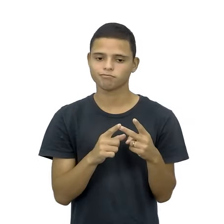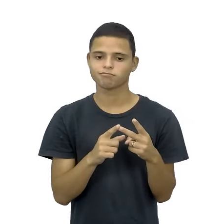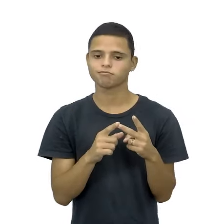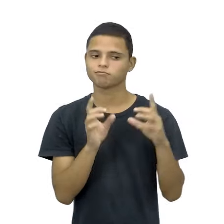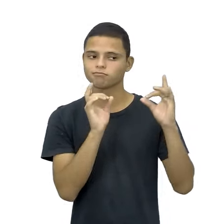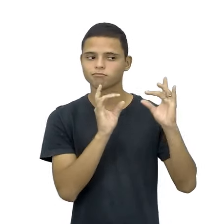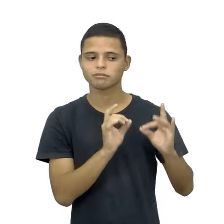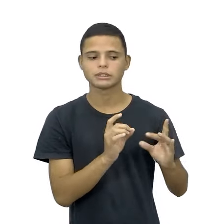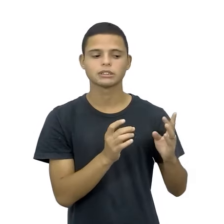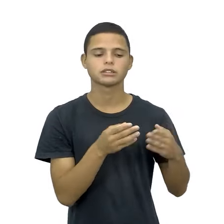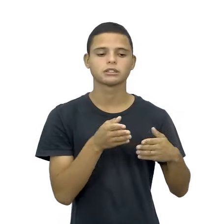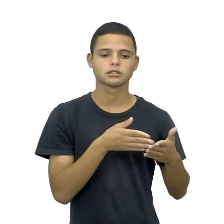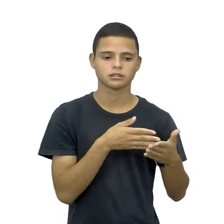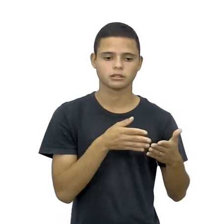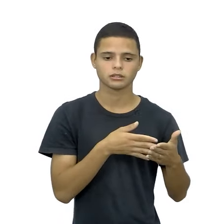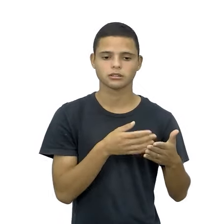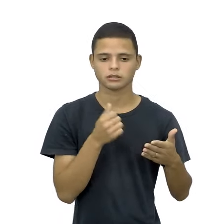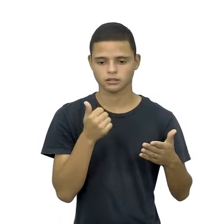ao conteúdo